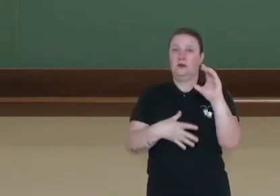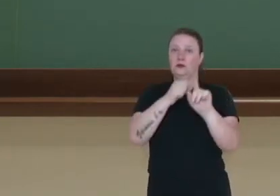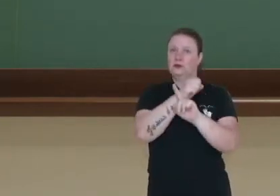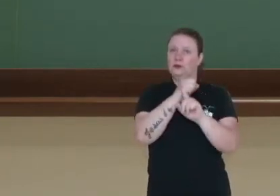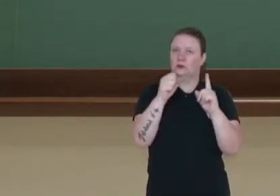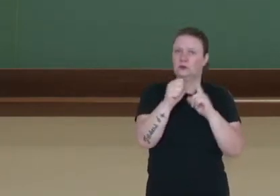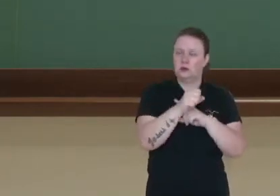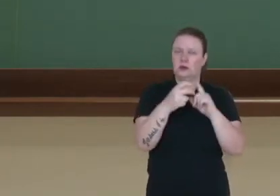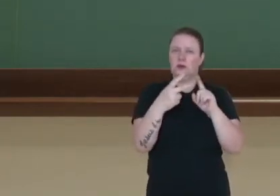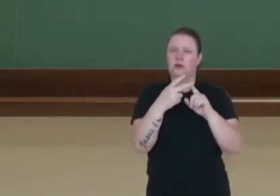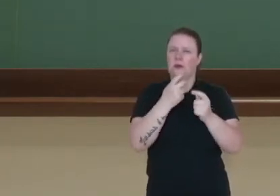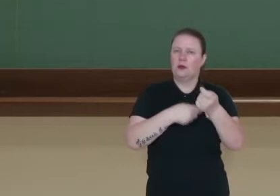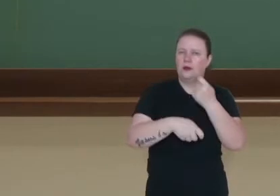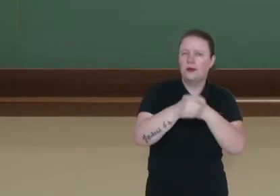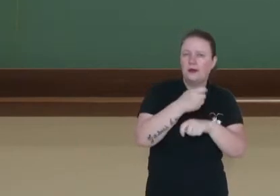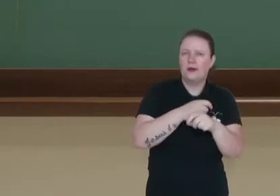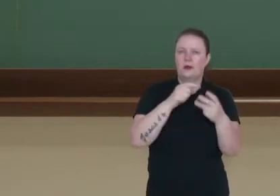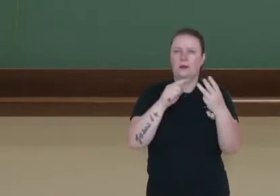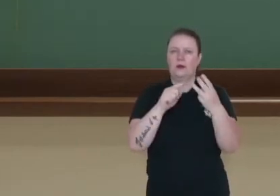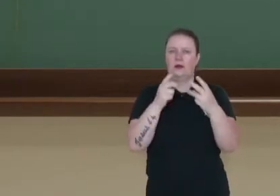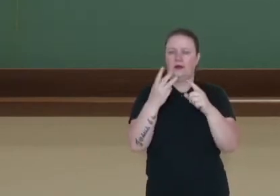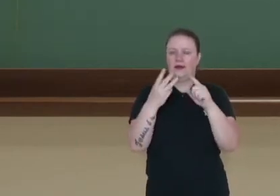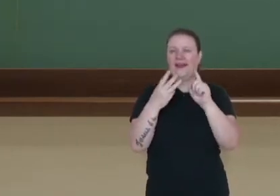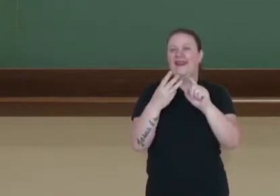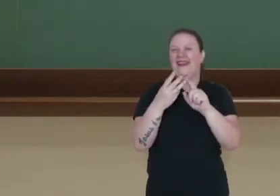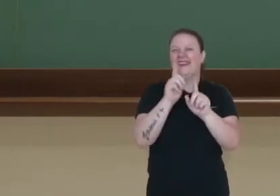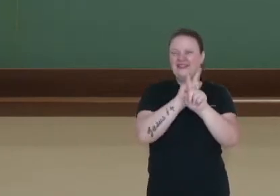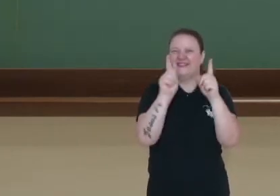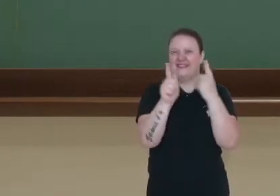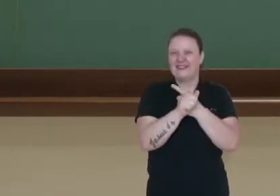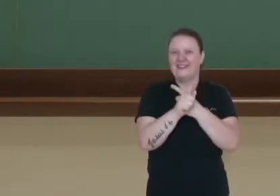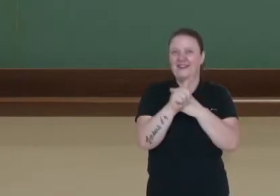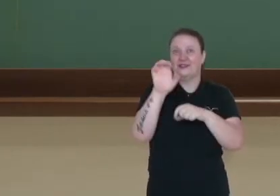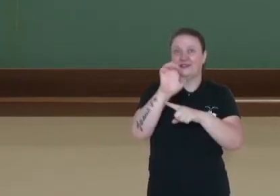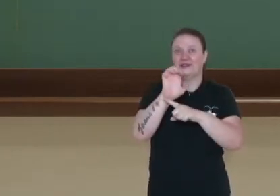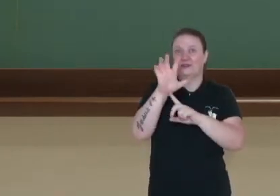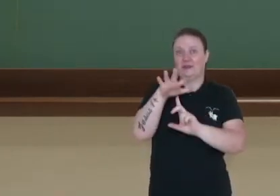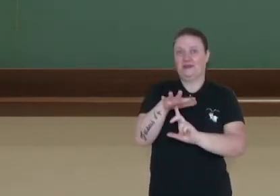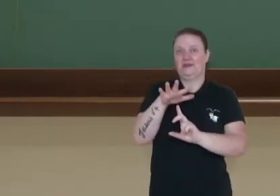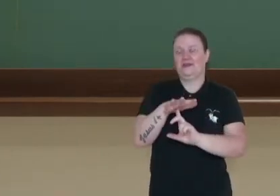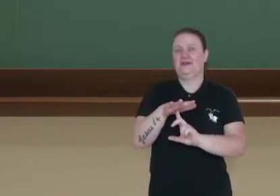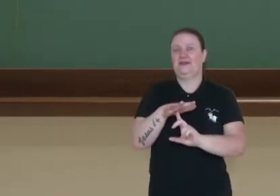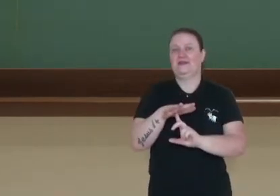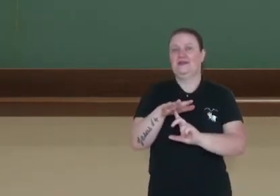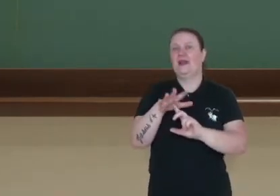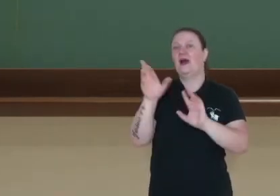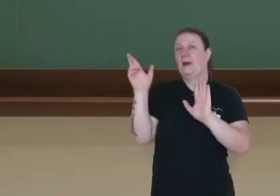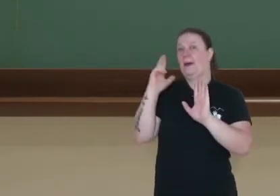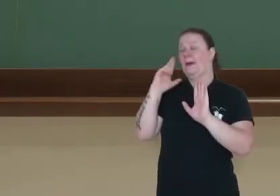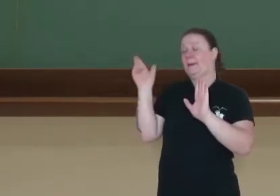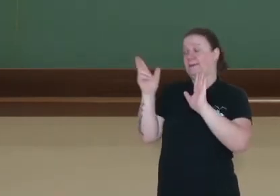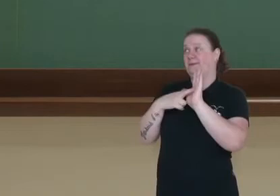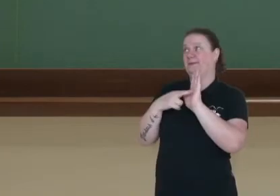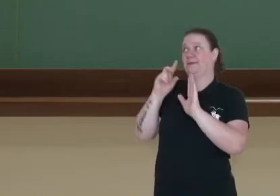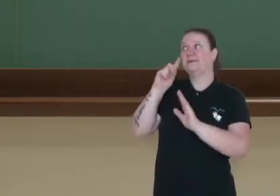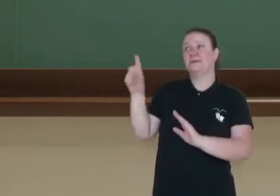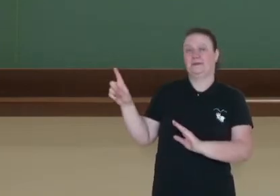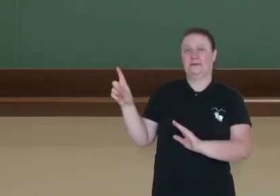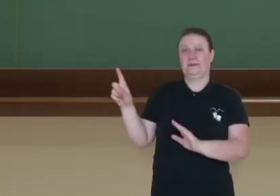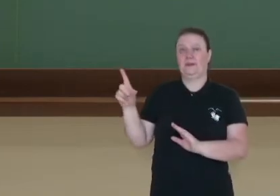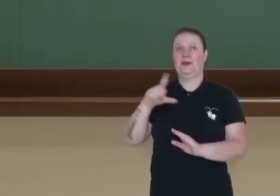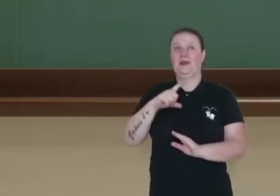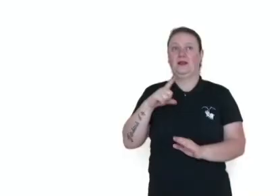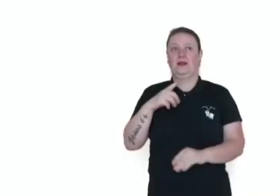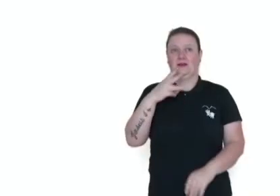sociais, econômicas, geográficas do estado do Paraná. Trago uma possibilidade de resposta aqui para vocês. O Paraná é formado por